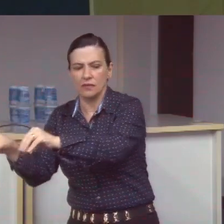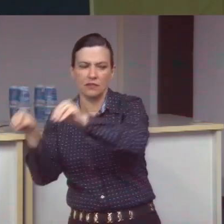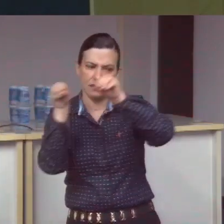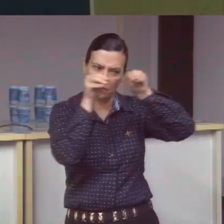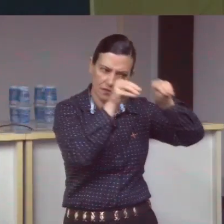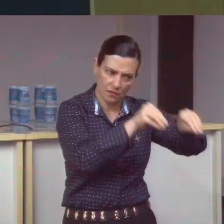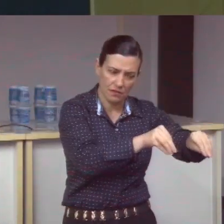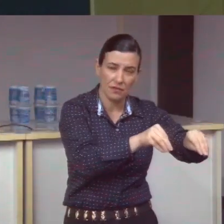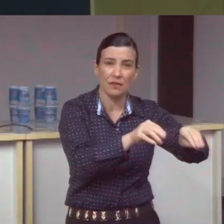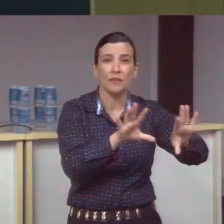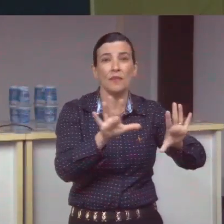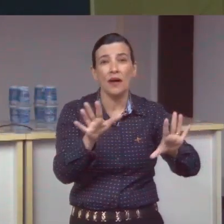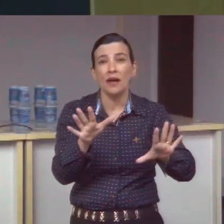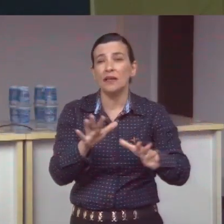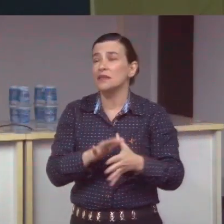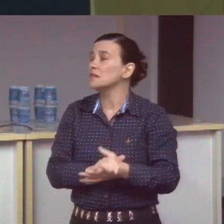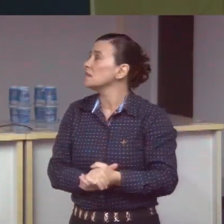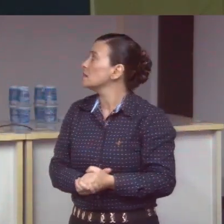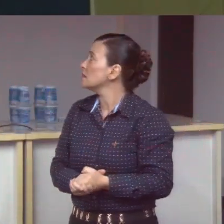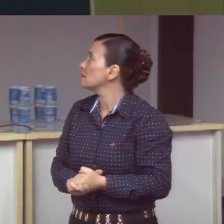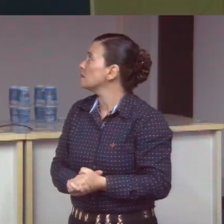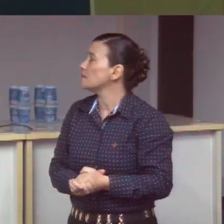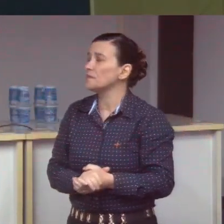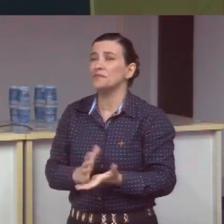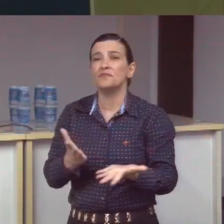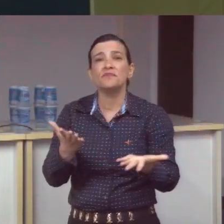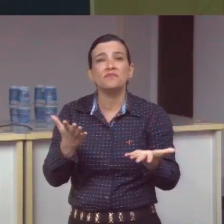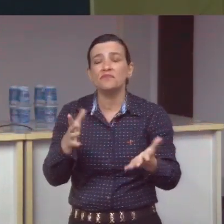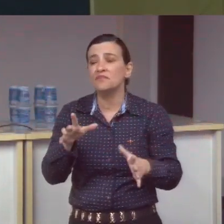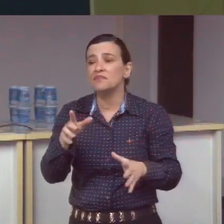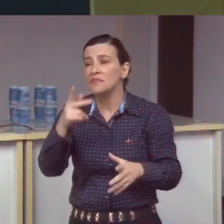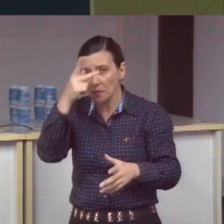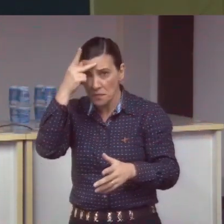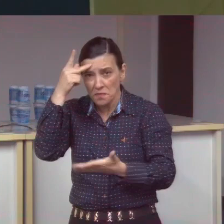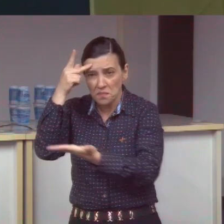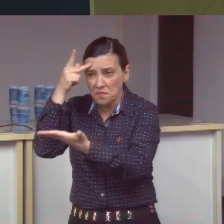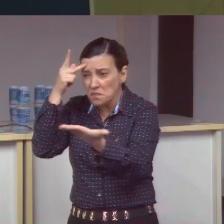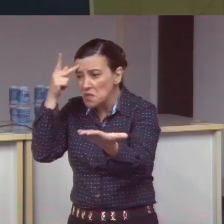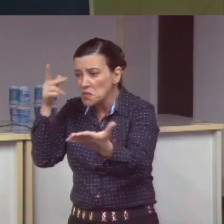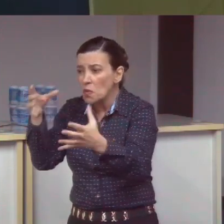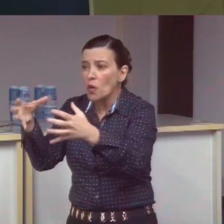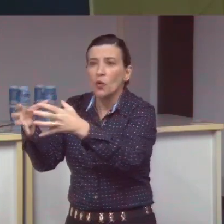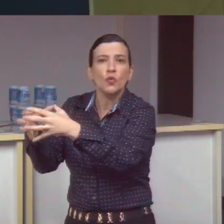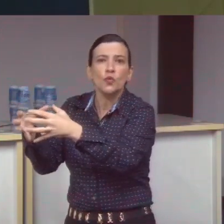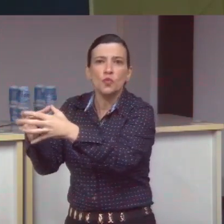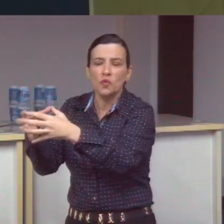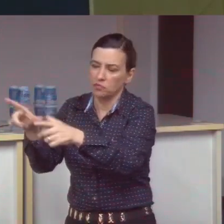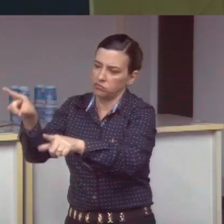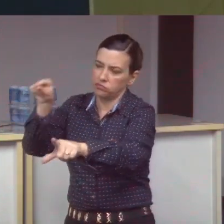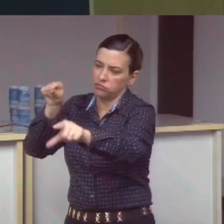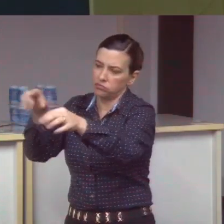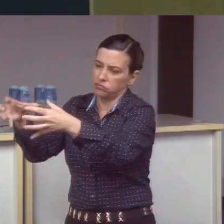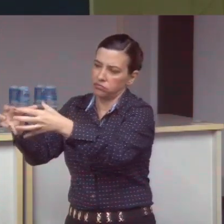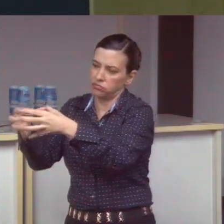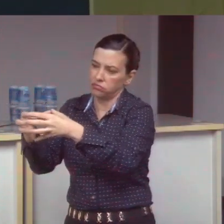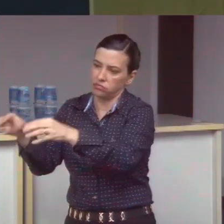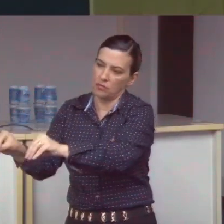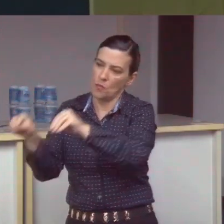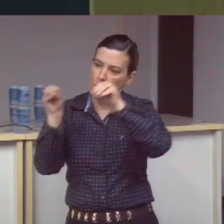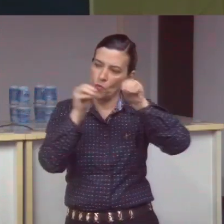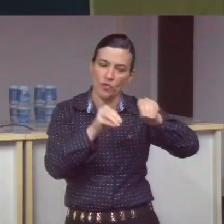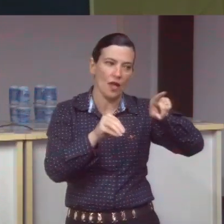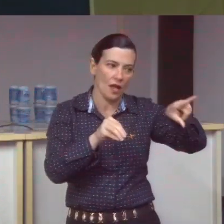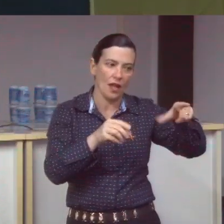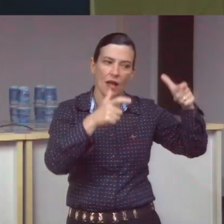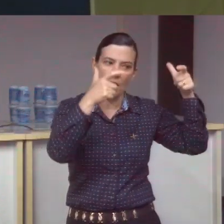ser. Não é? Eu coloco num abrigo um grupo X que está